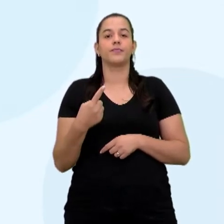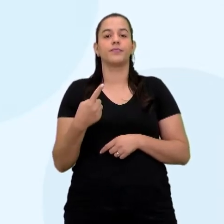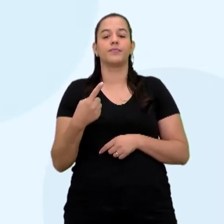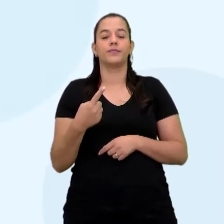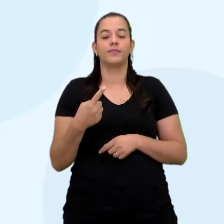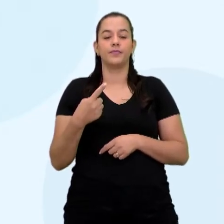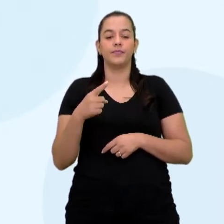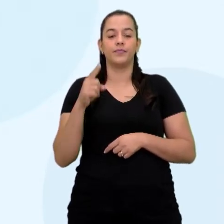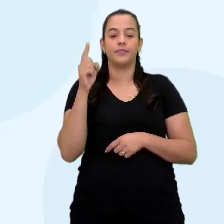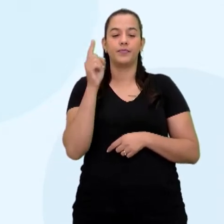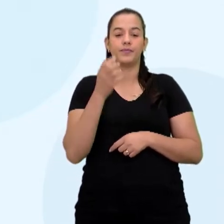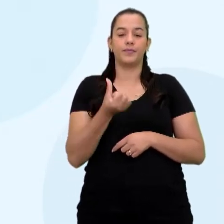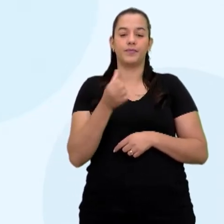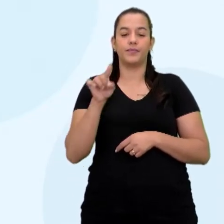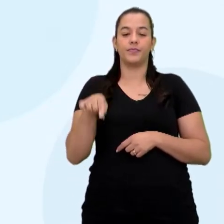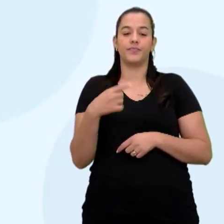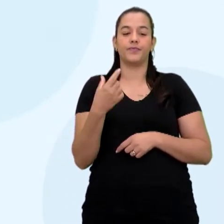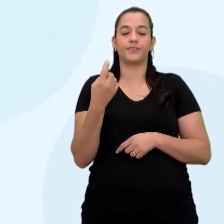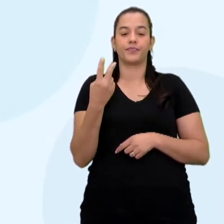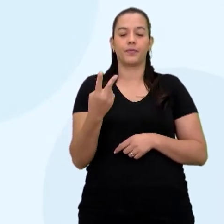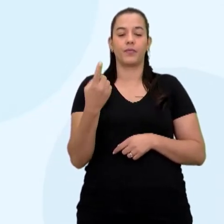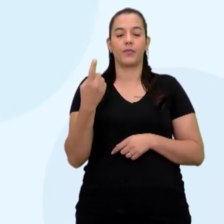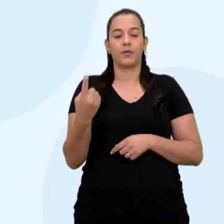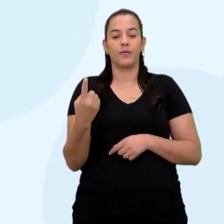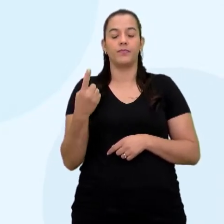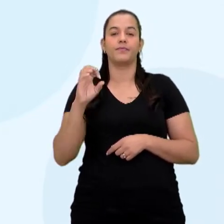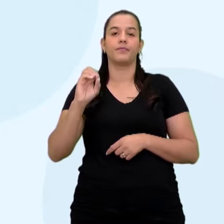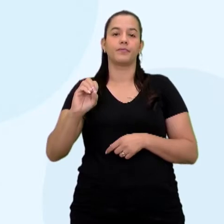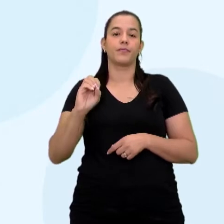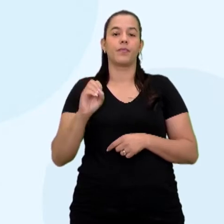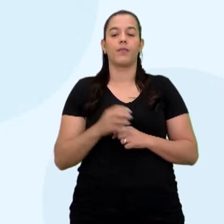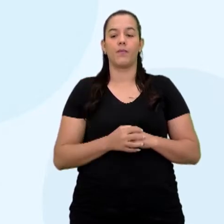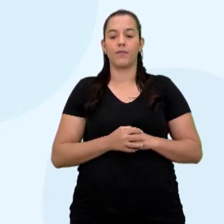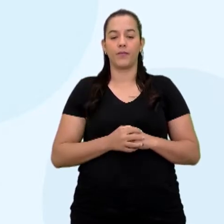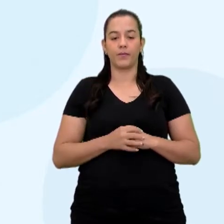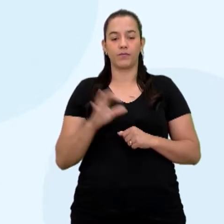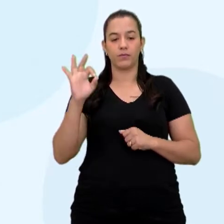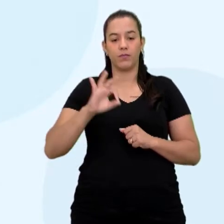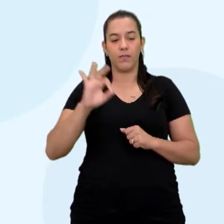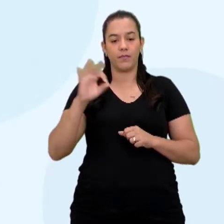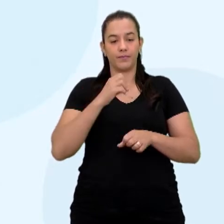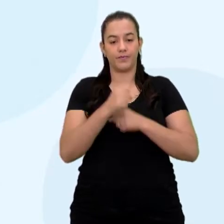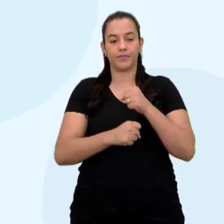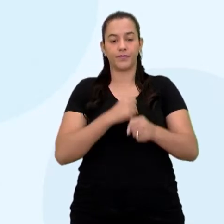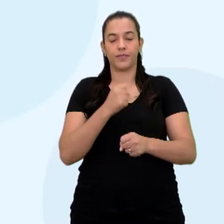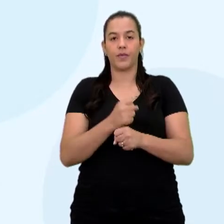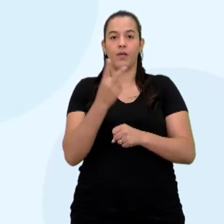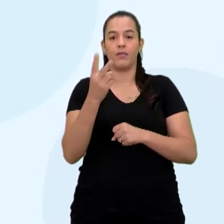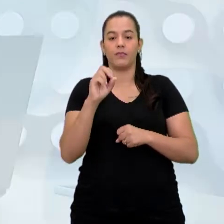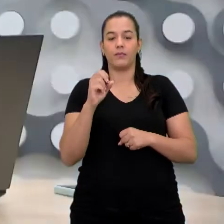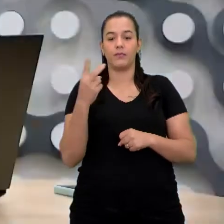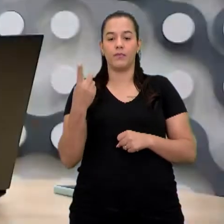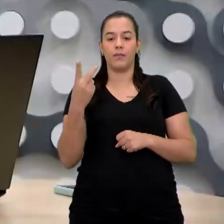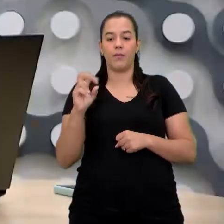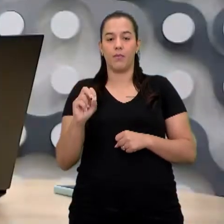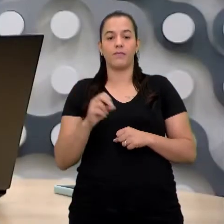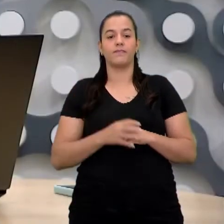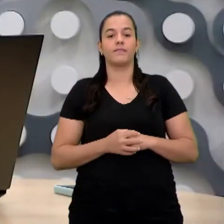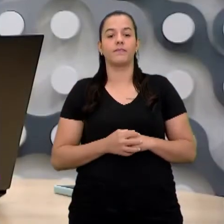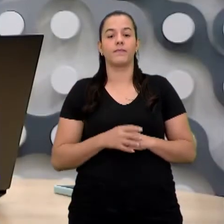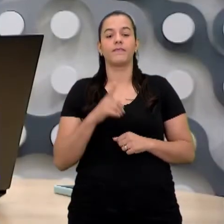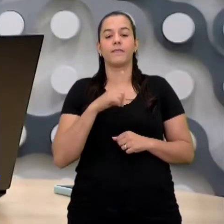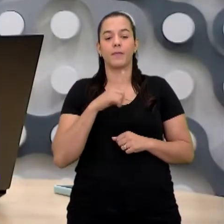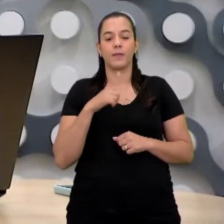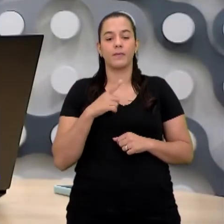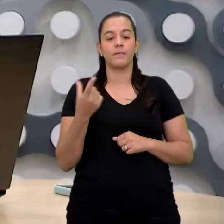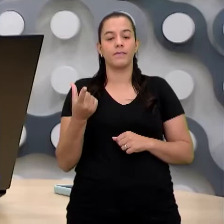61,5% em 2019 e 61% em 2020. Então a gente vê aí que tem um